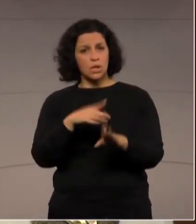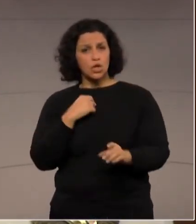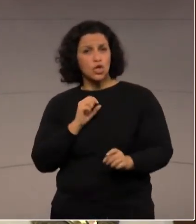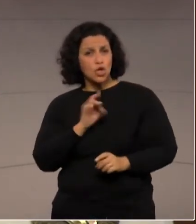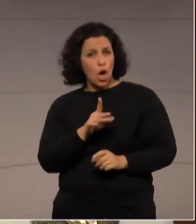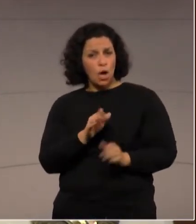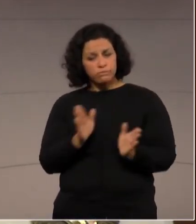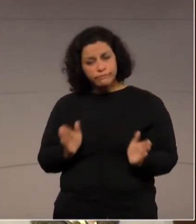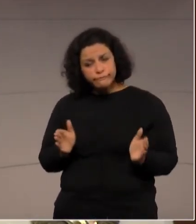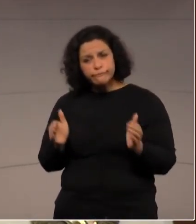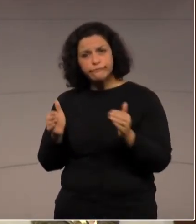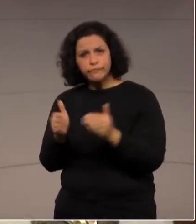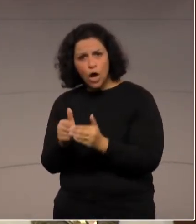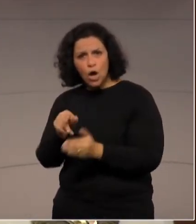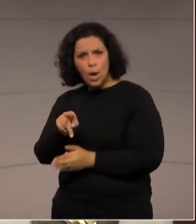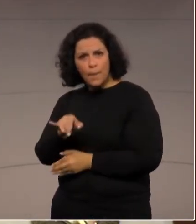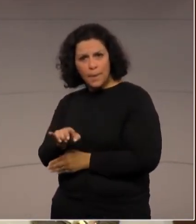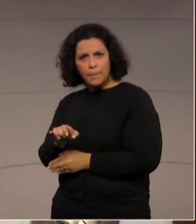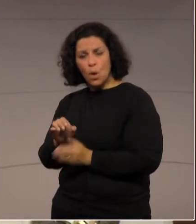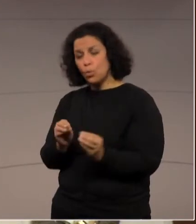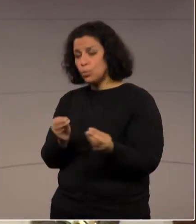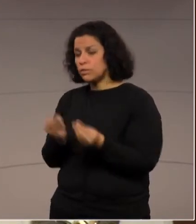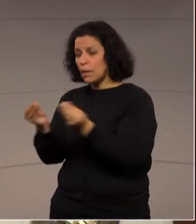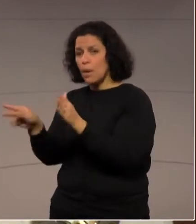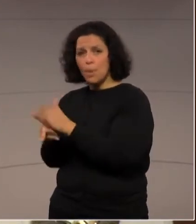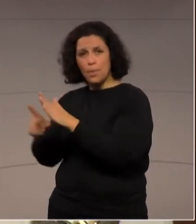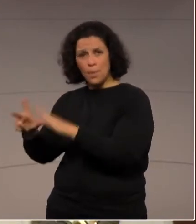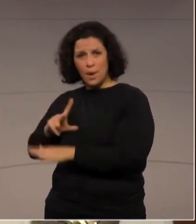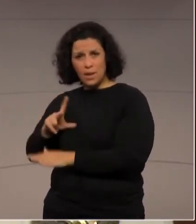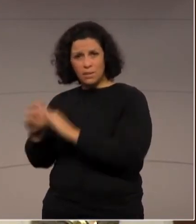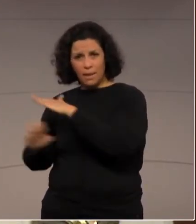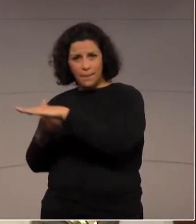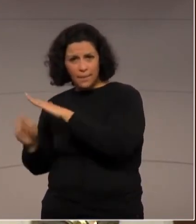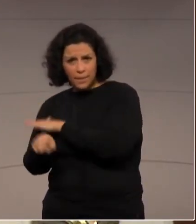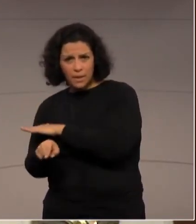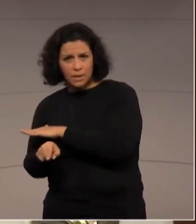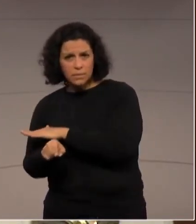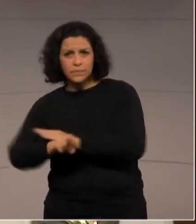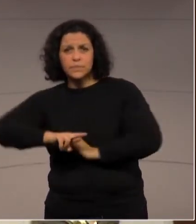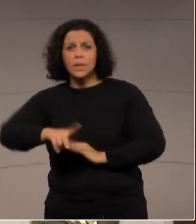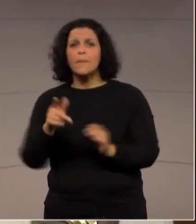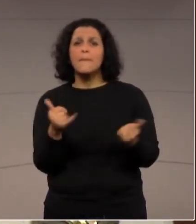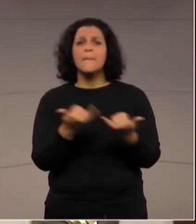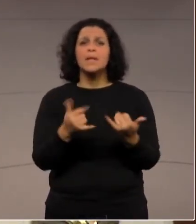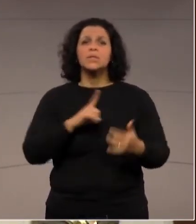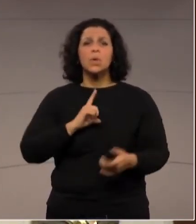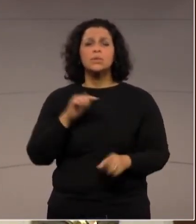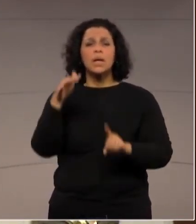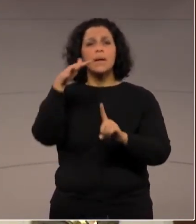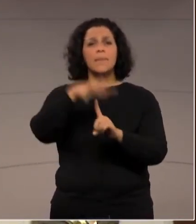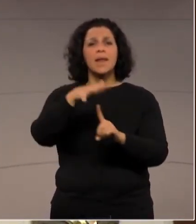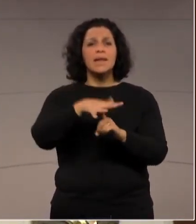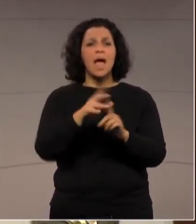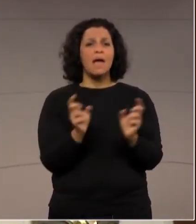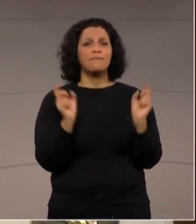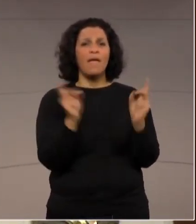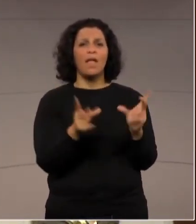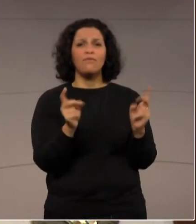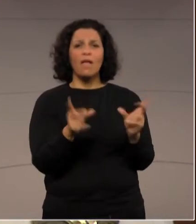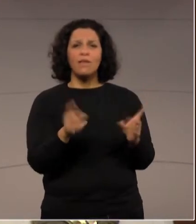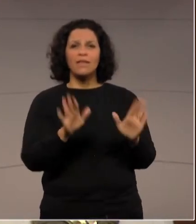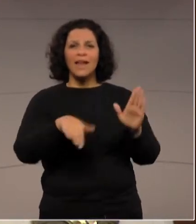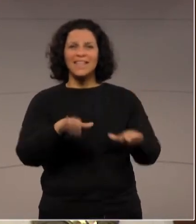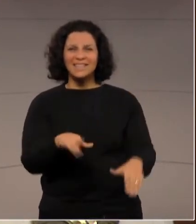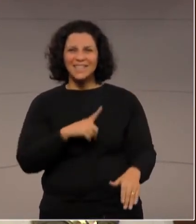somente o setor privado parece que estamos falando da sessão de onde um paraná líquida onde